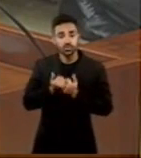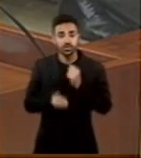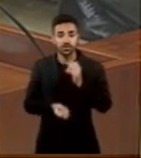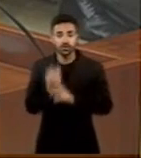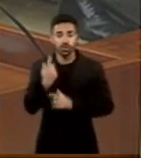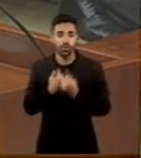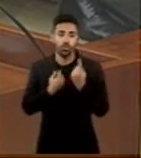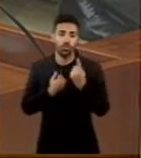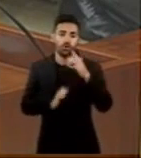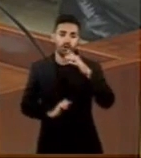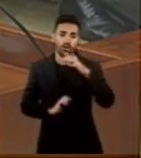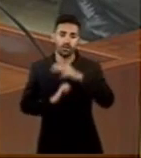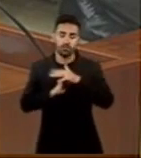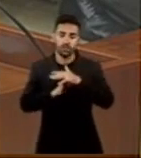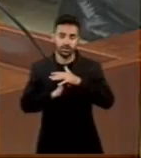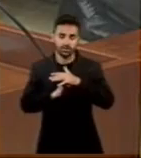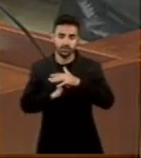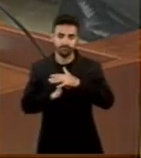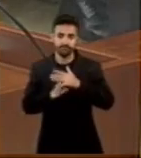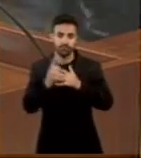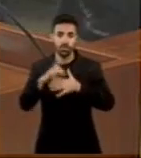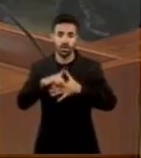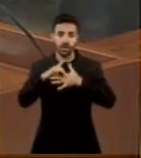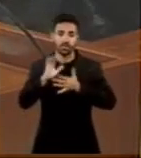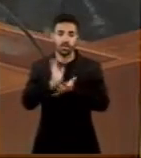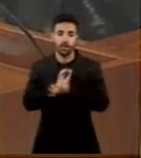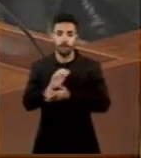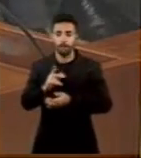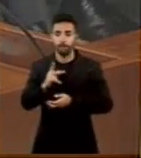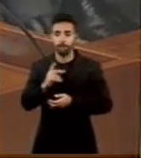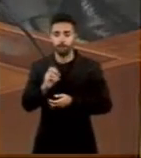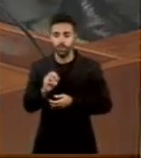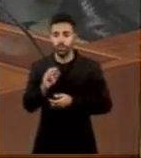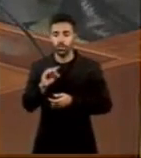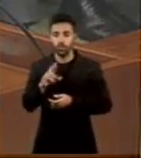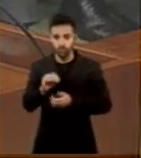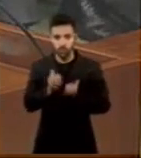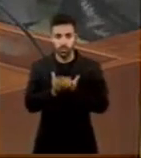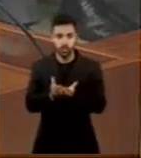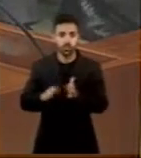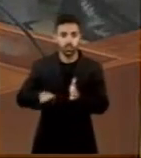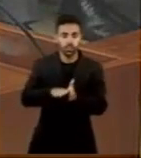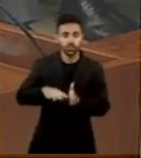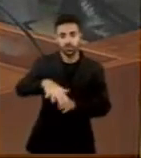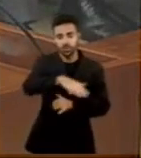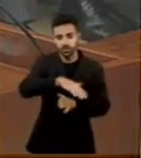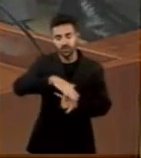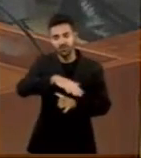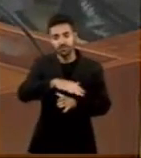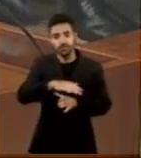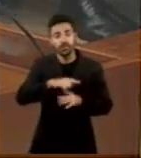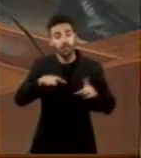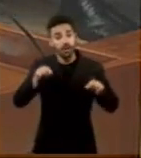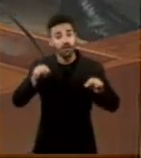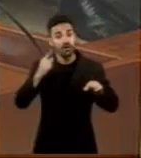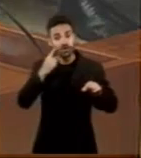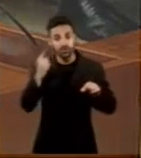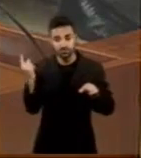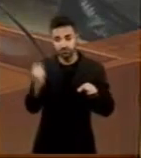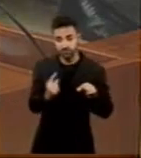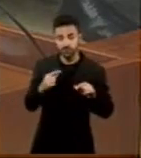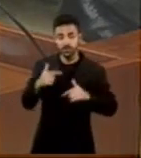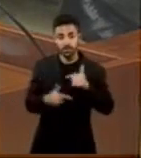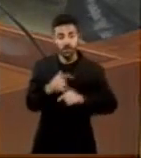empresa, que foi colocada operador portuário. Mas esse operador portuário, ele veio para fazer o trabalho que